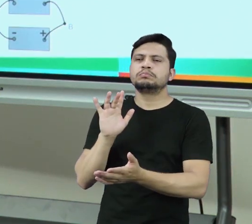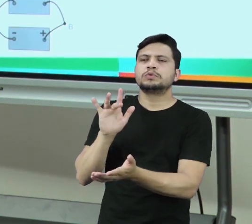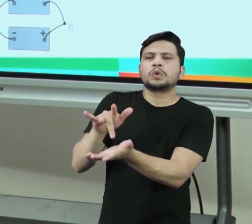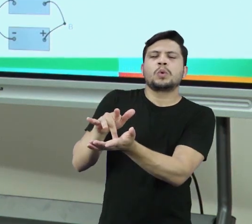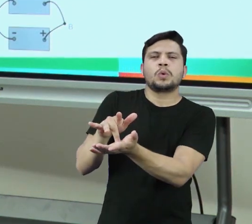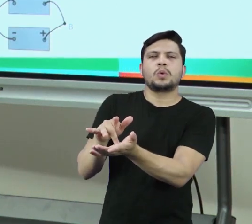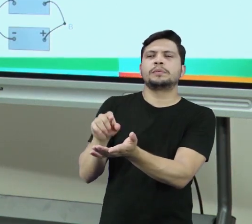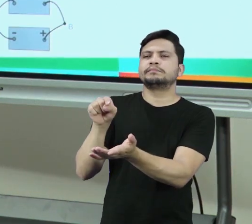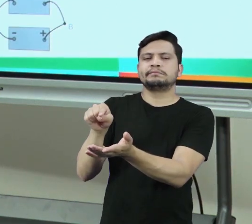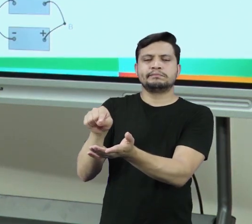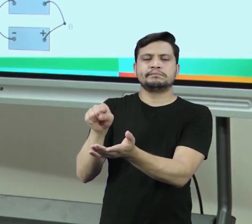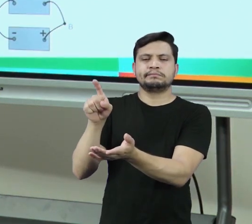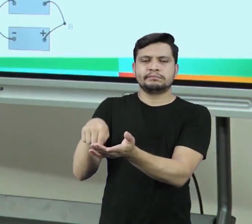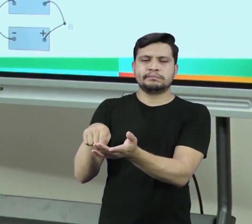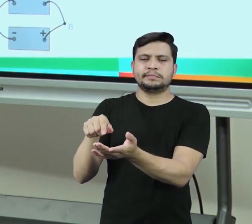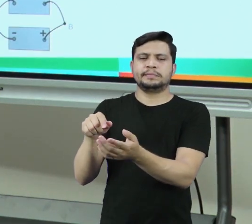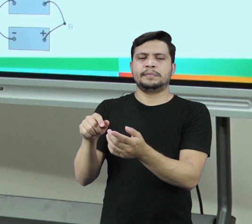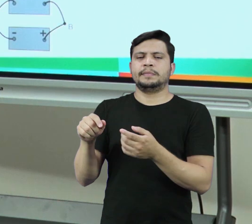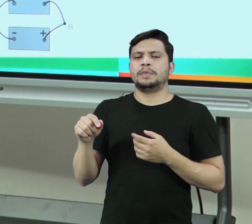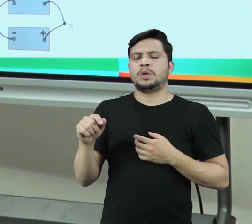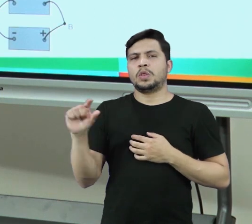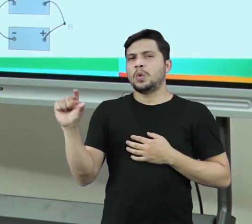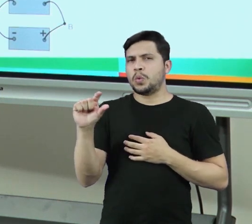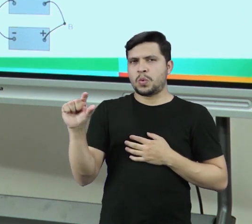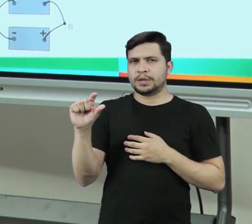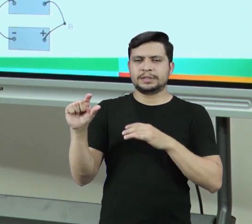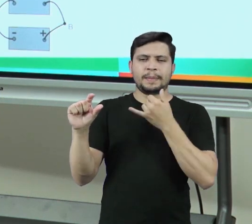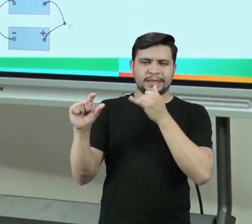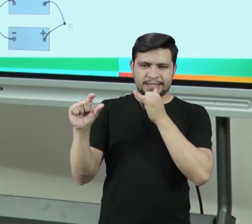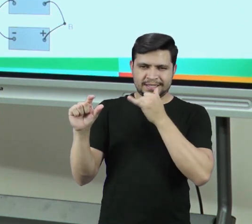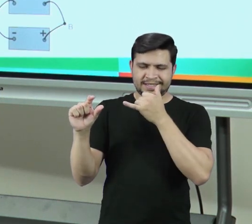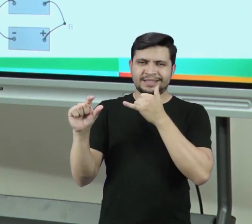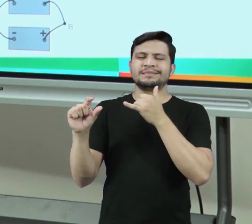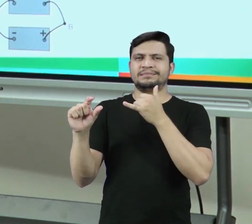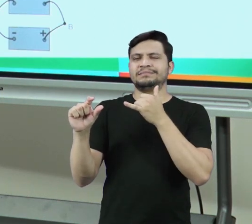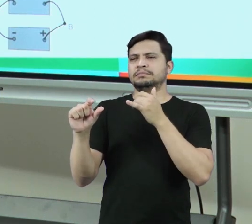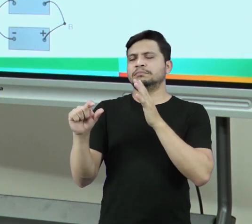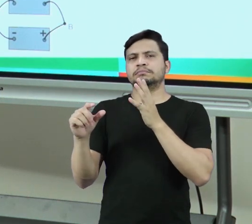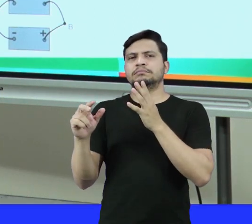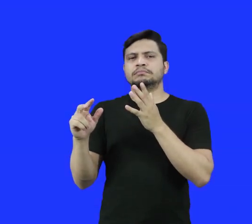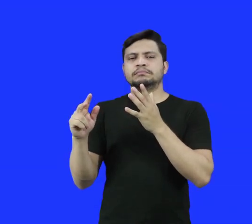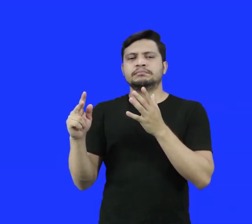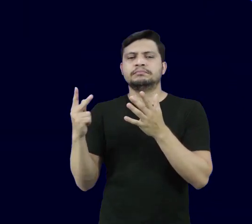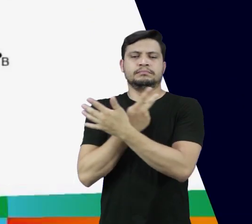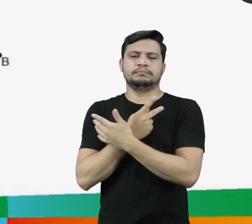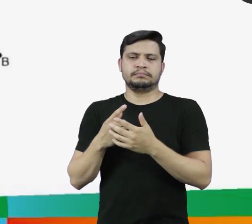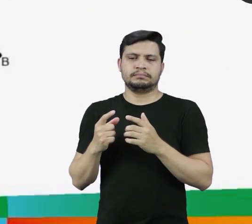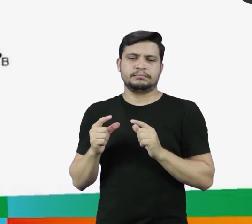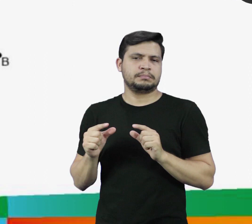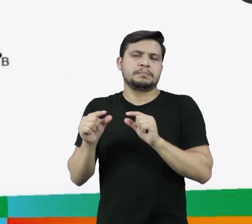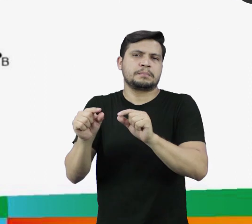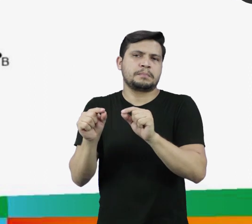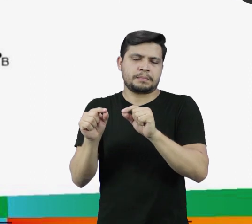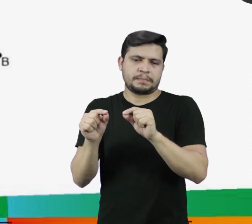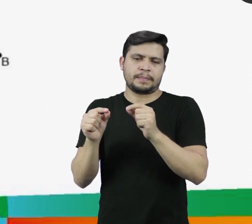de uma associação de duas dessas baterias. Então, nós temos aqui a fonte, né, dessa pesquisa, é um livro de biofísica que está falando sobre aí